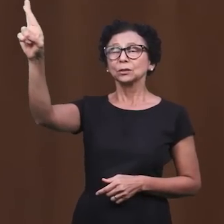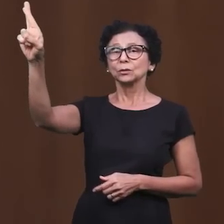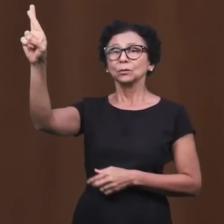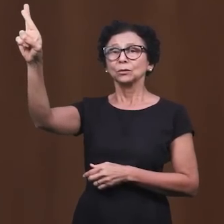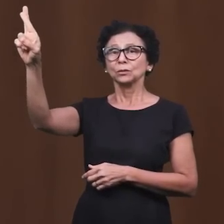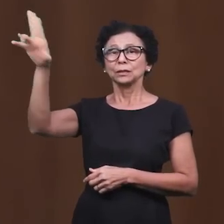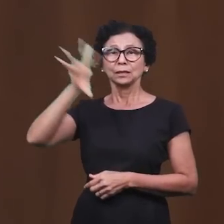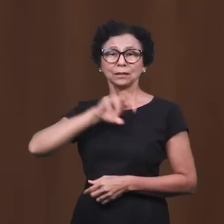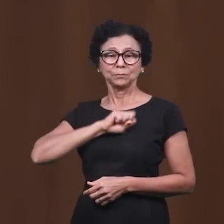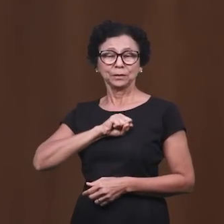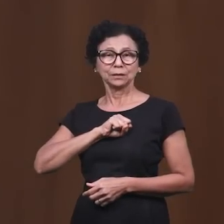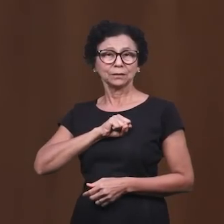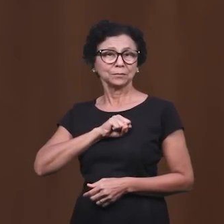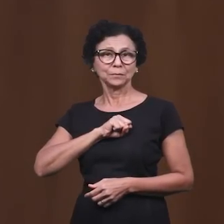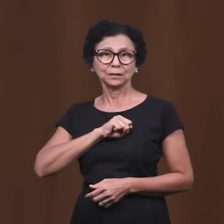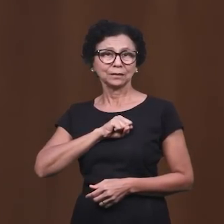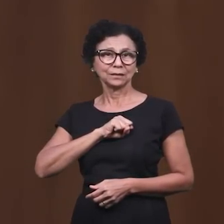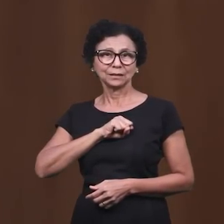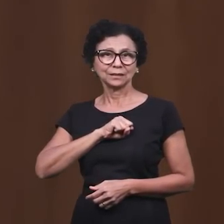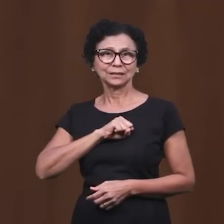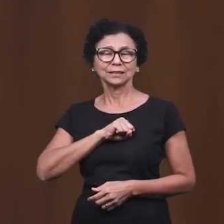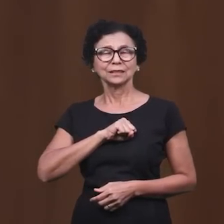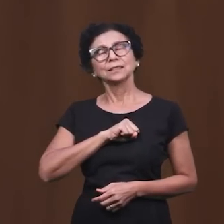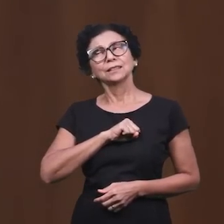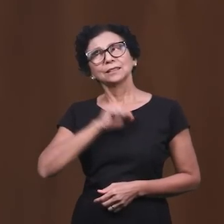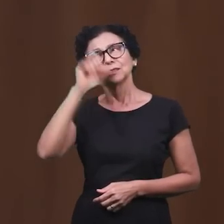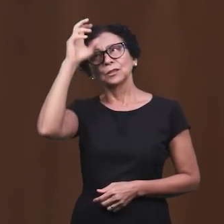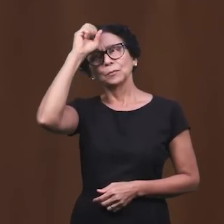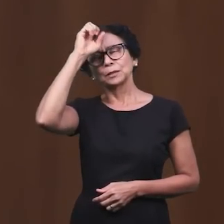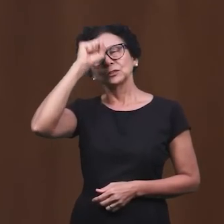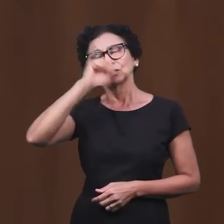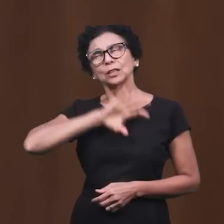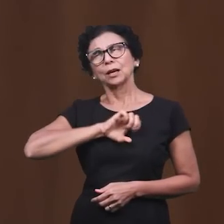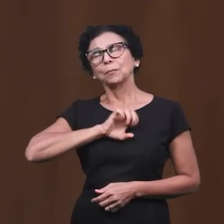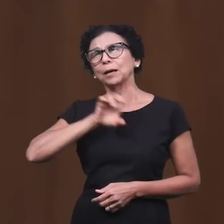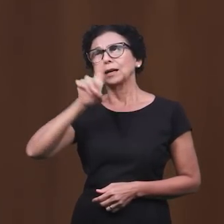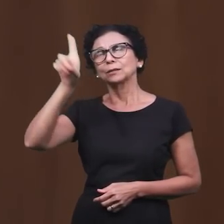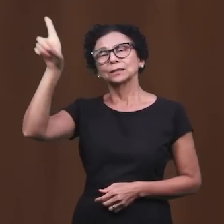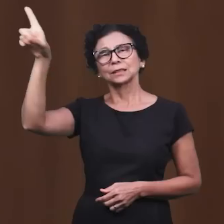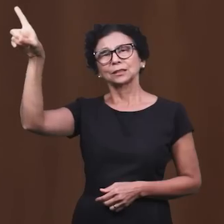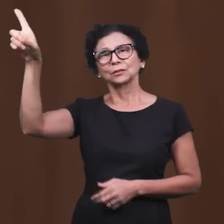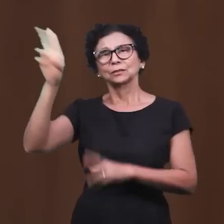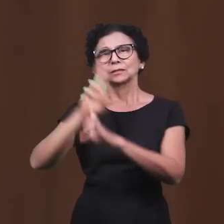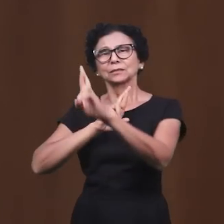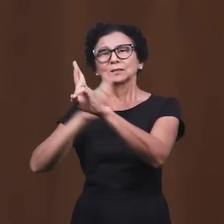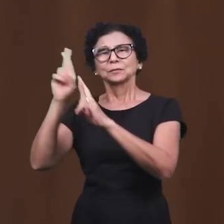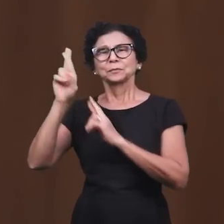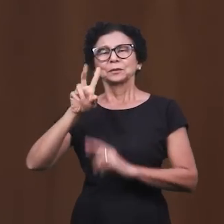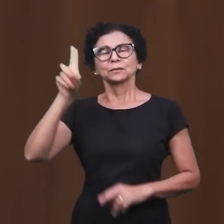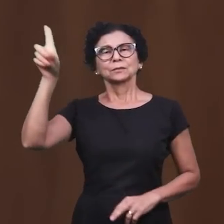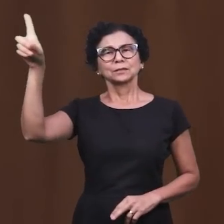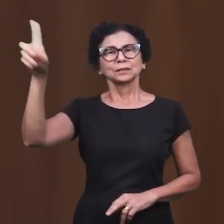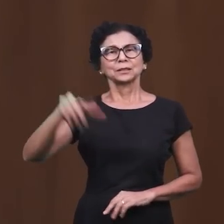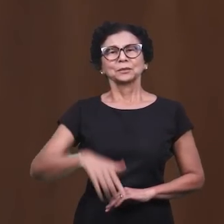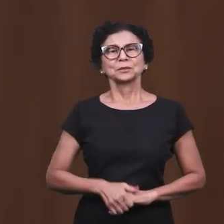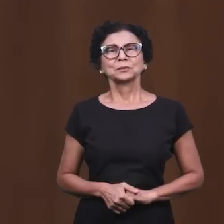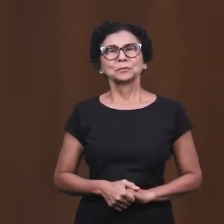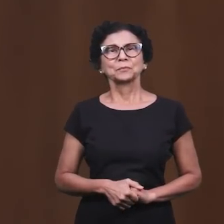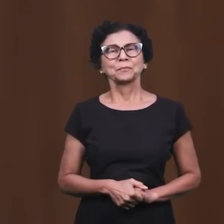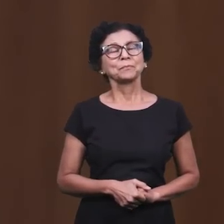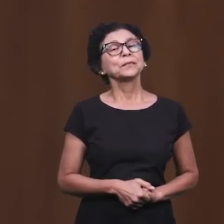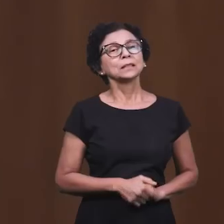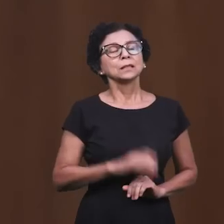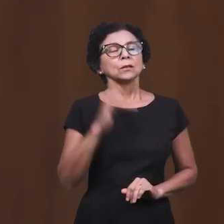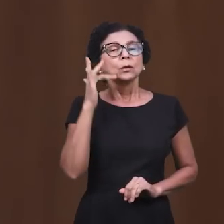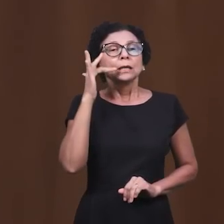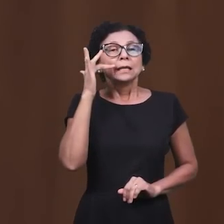desagradá-lo, porque eu aprendi a amá-lo, né? Essa relação, Muito esse bom. relacionamento com Deus. Então, quando você estava falando, eu me lembrei disso, né? Do temor Muito do